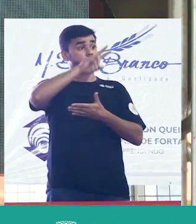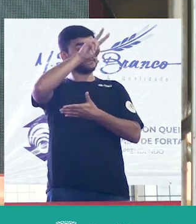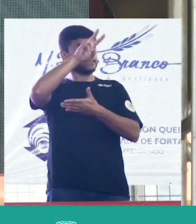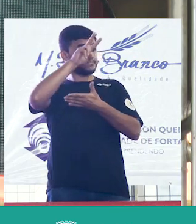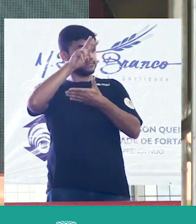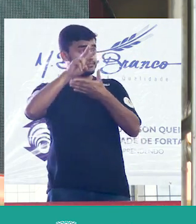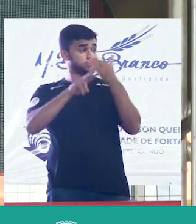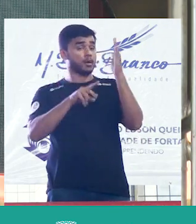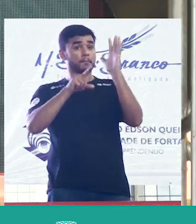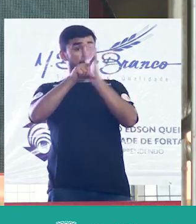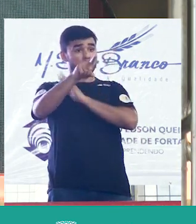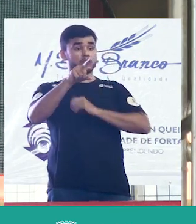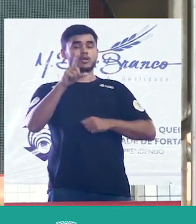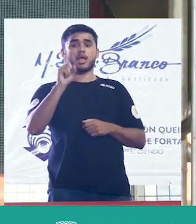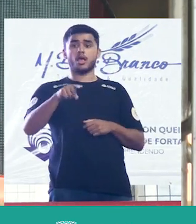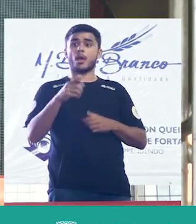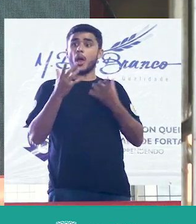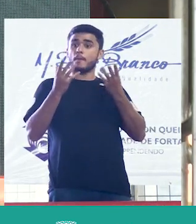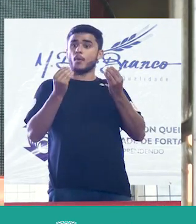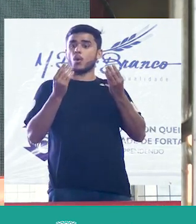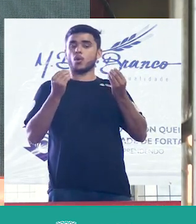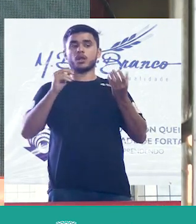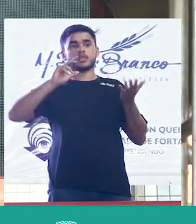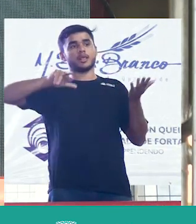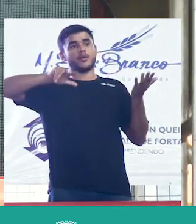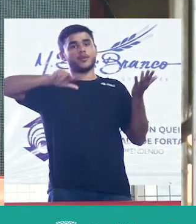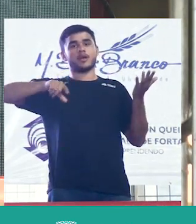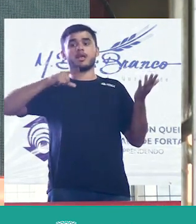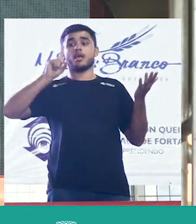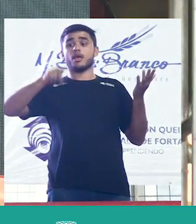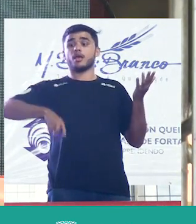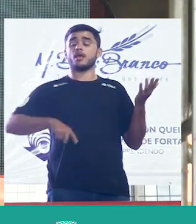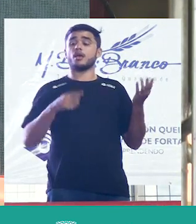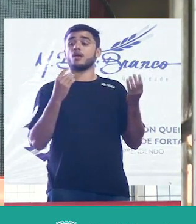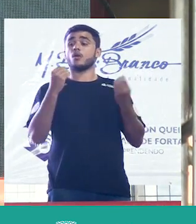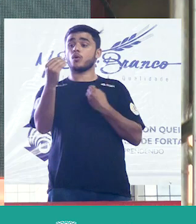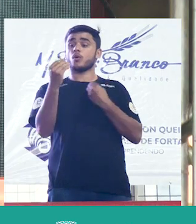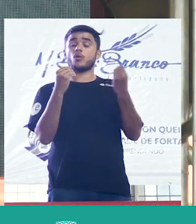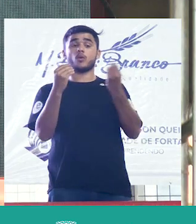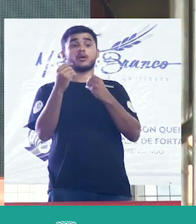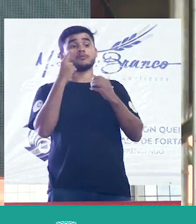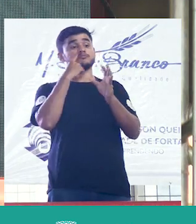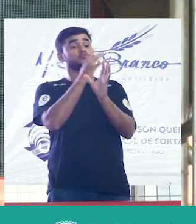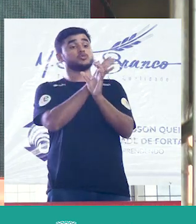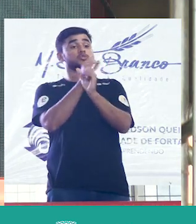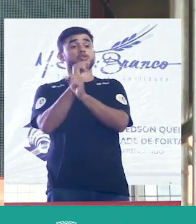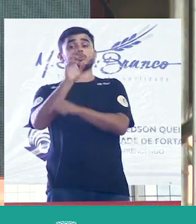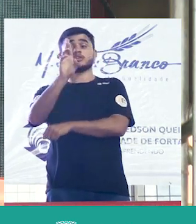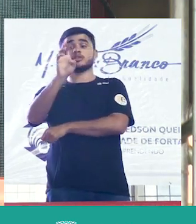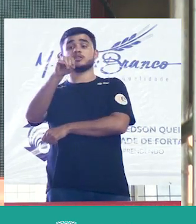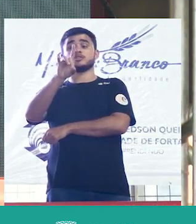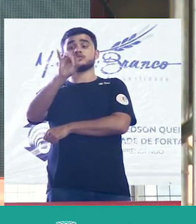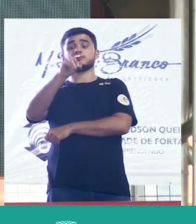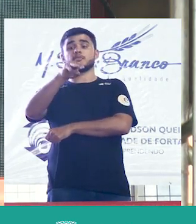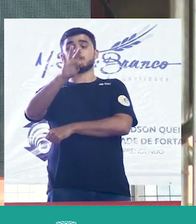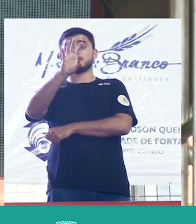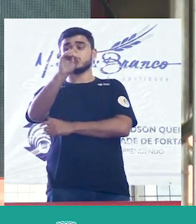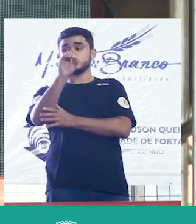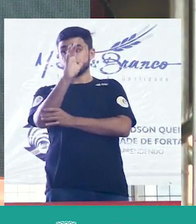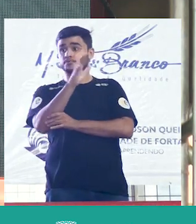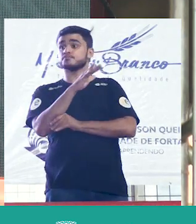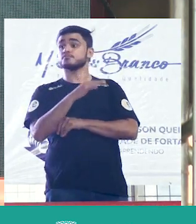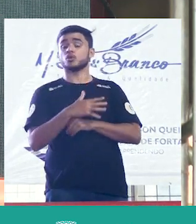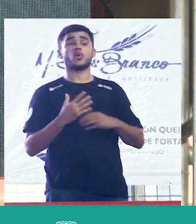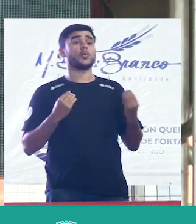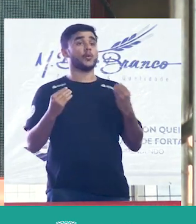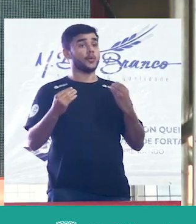questão, a questão não é sobre excesso, é sobre rendimento. A questão quer o rendimento dessa reação. Se ela quer